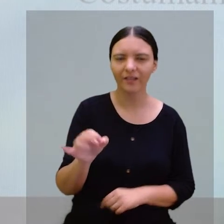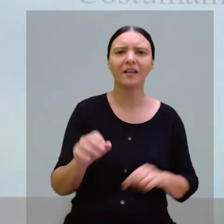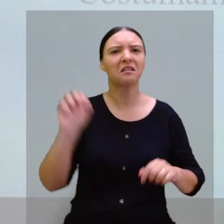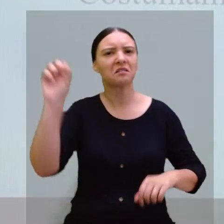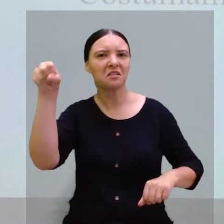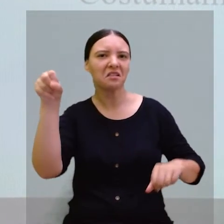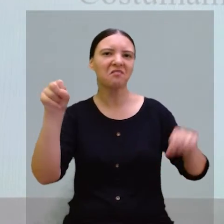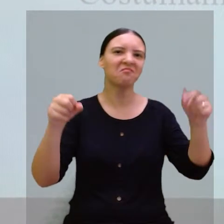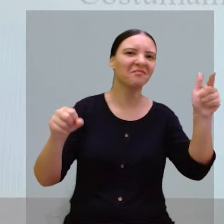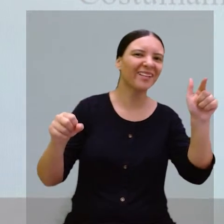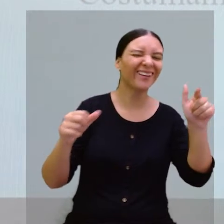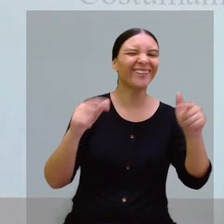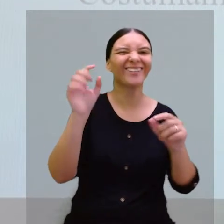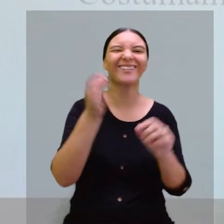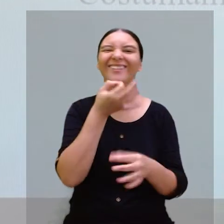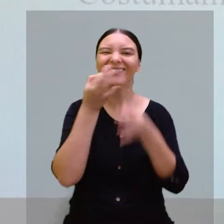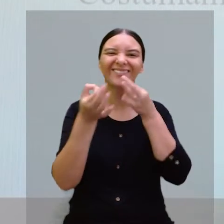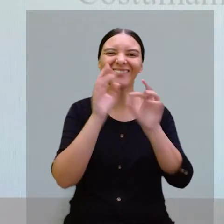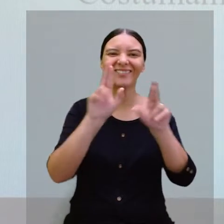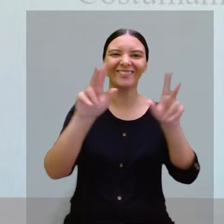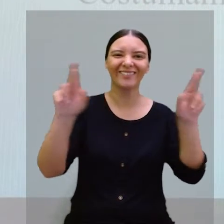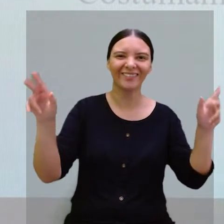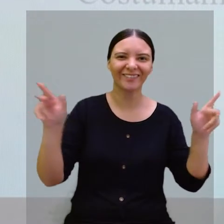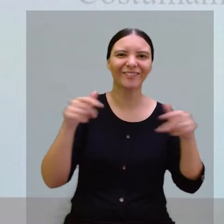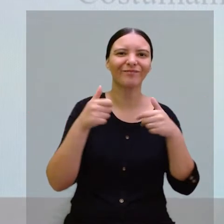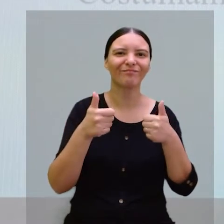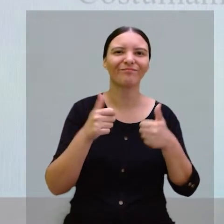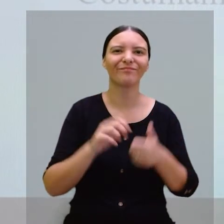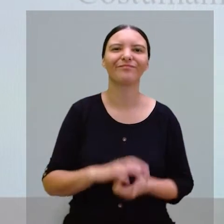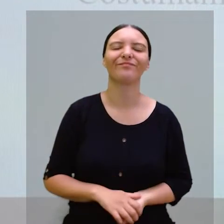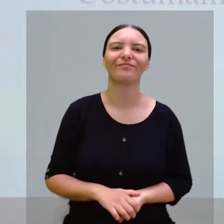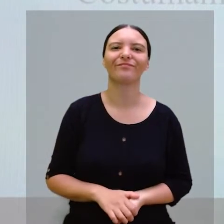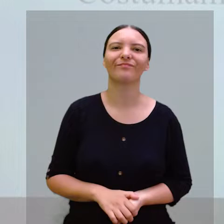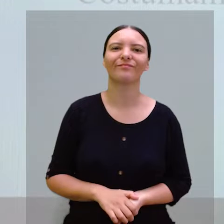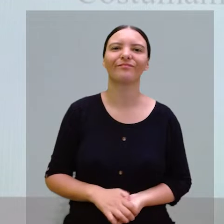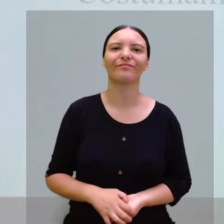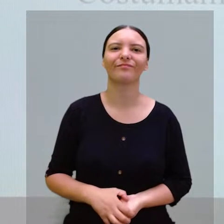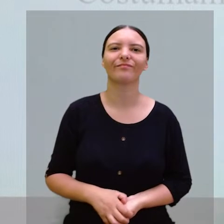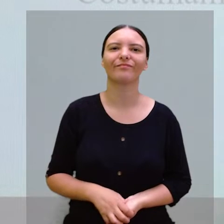tem? Tem opiniões diversas sobre o assunto. Assim.